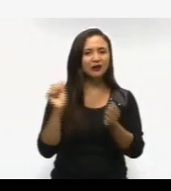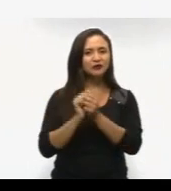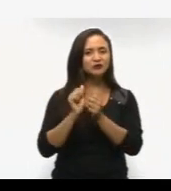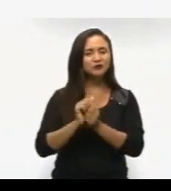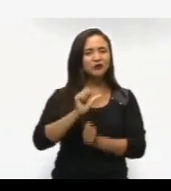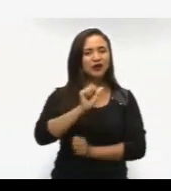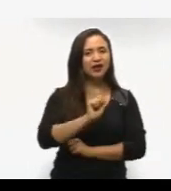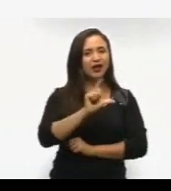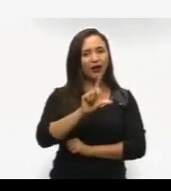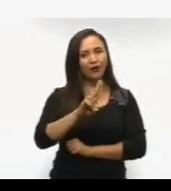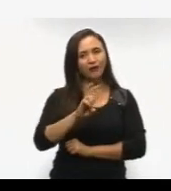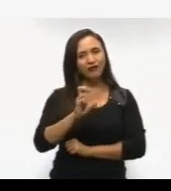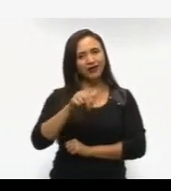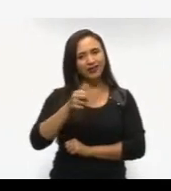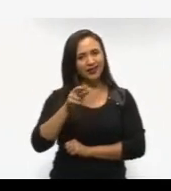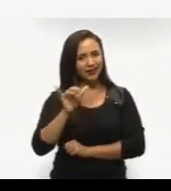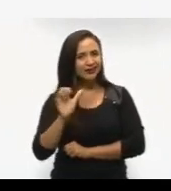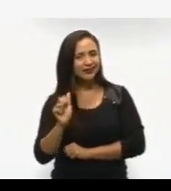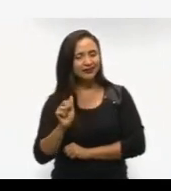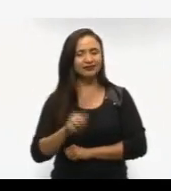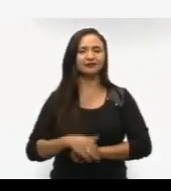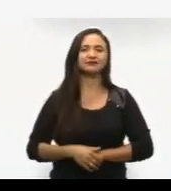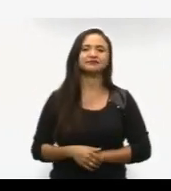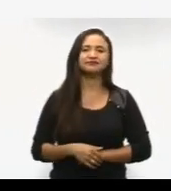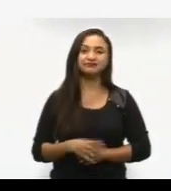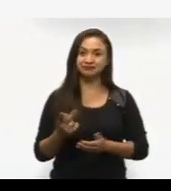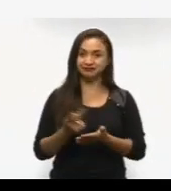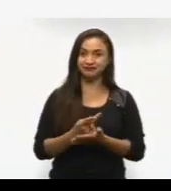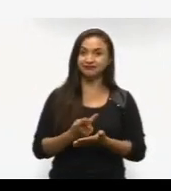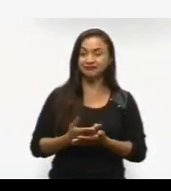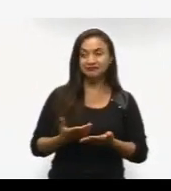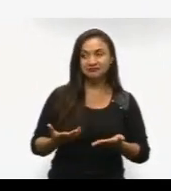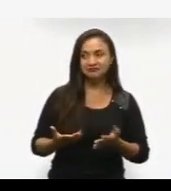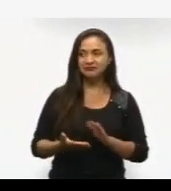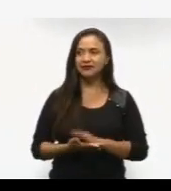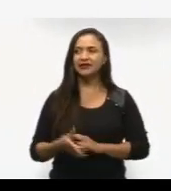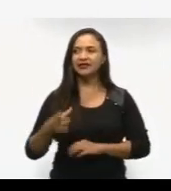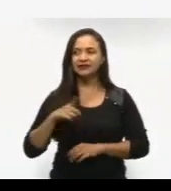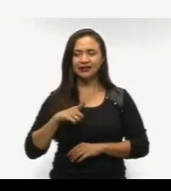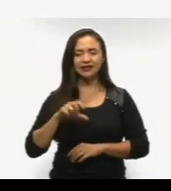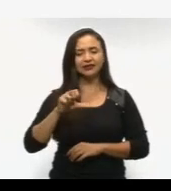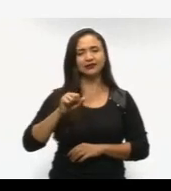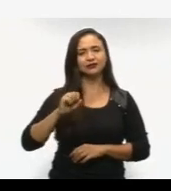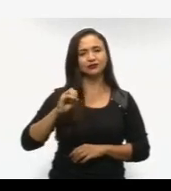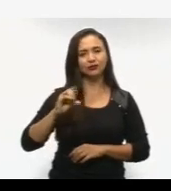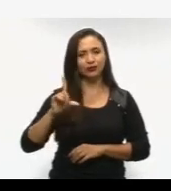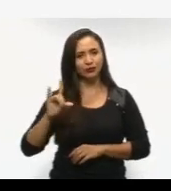lá. Então, a gente tem aqui, né, o solo, o pilar,